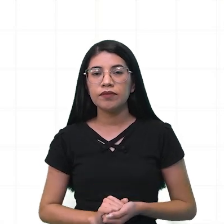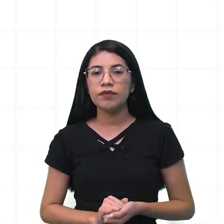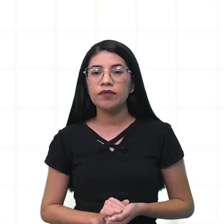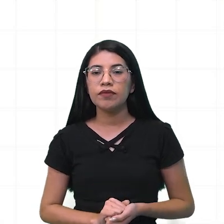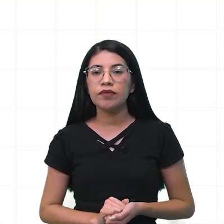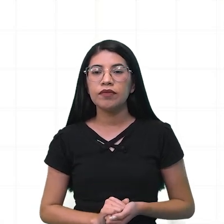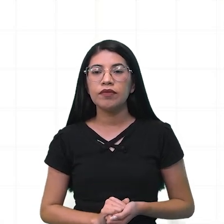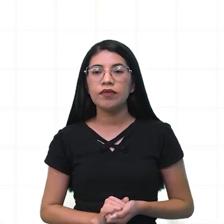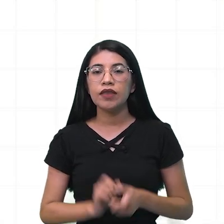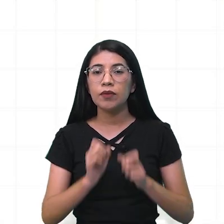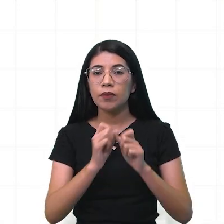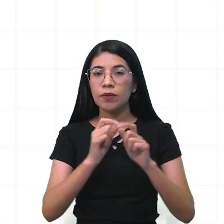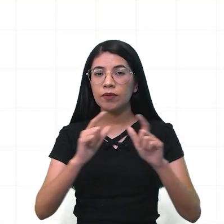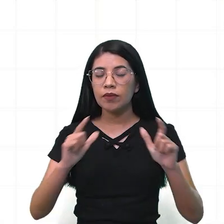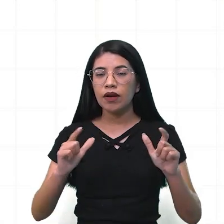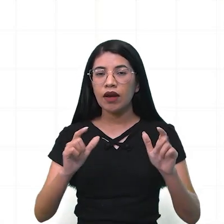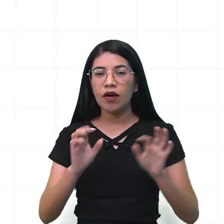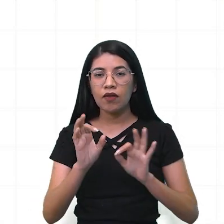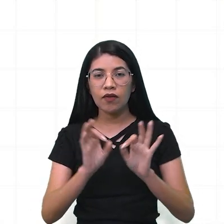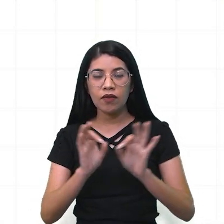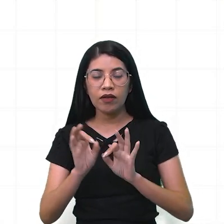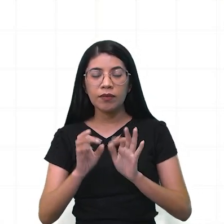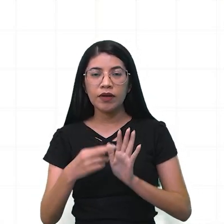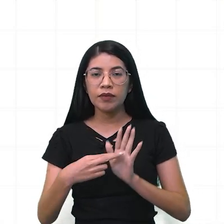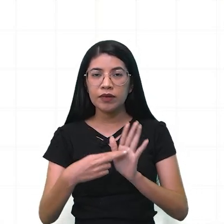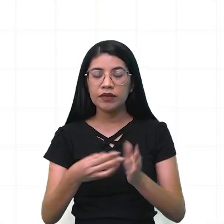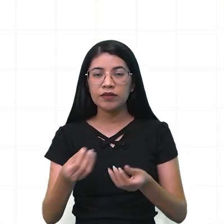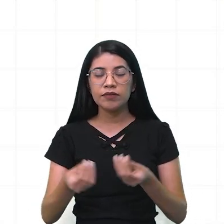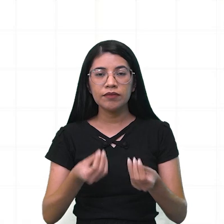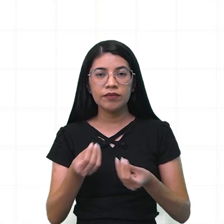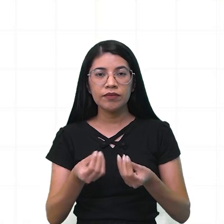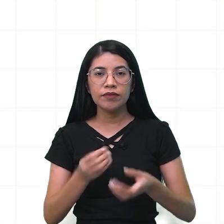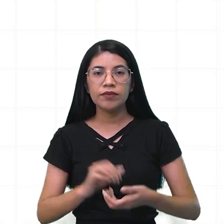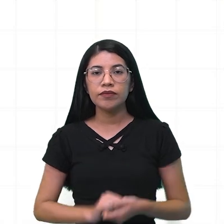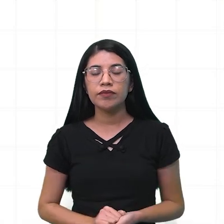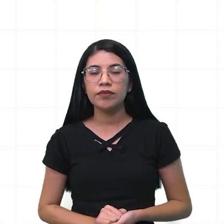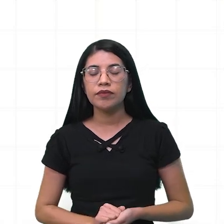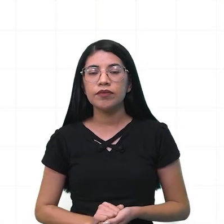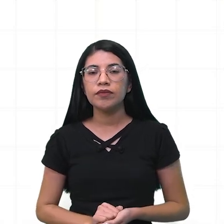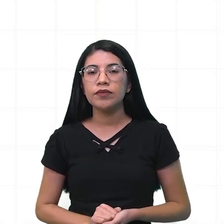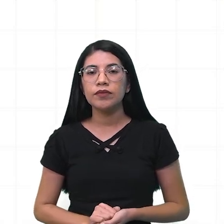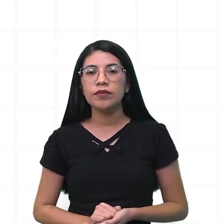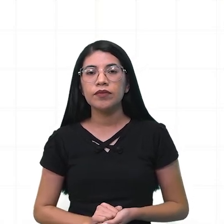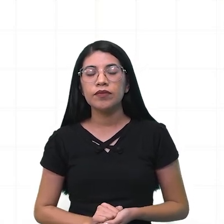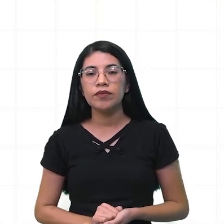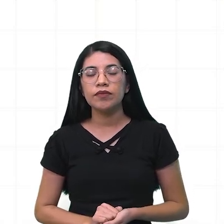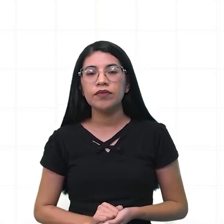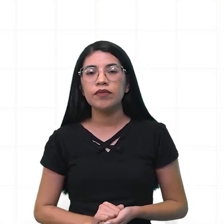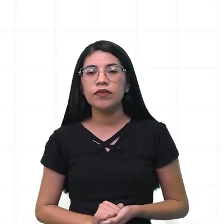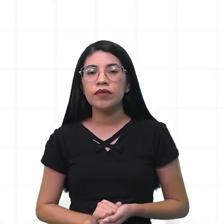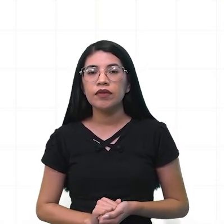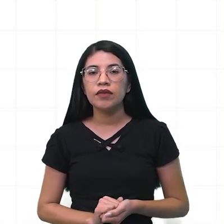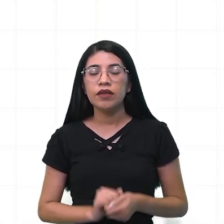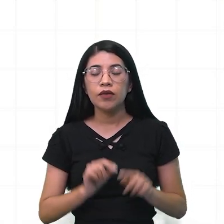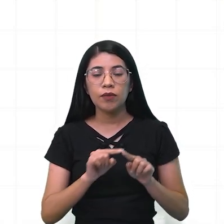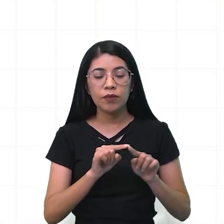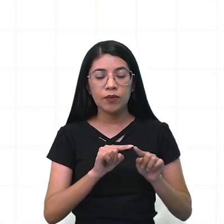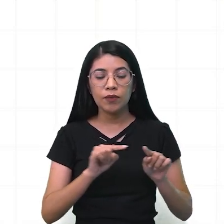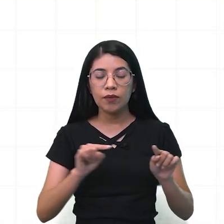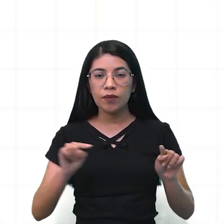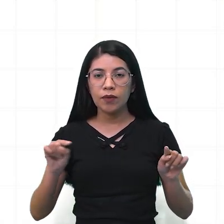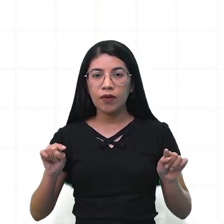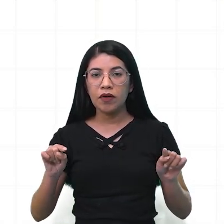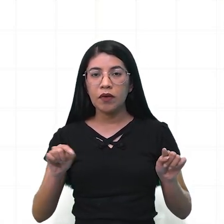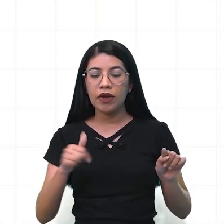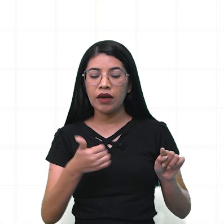as expressões que representam. Então ele está dizendo que um lado desse retângulo tem